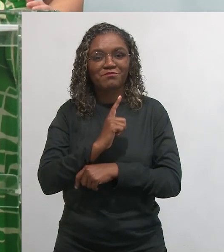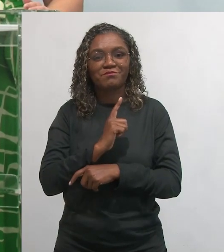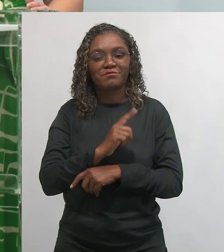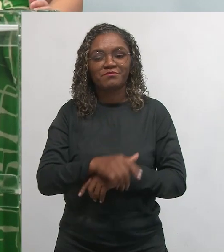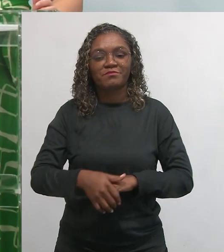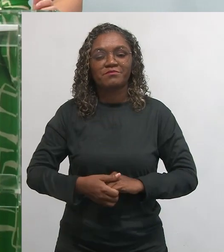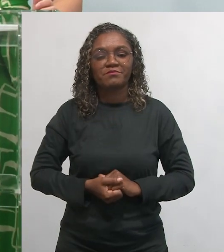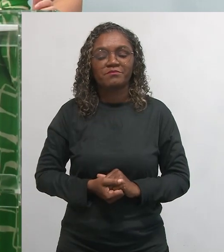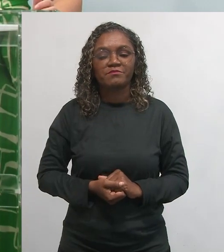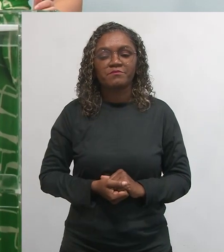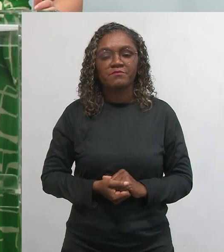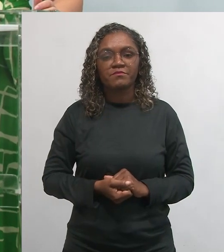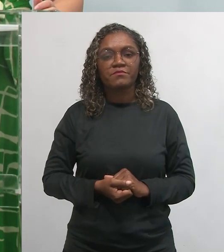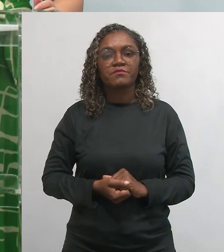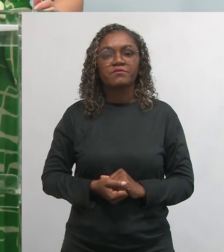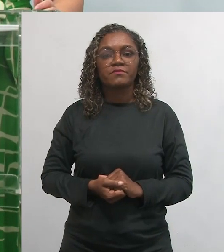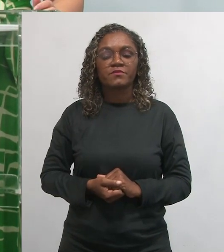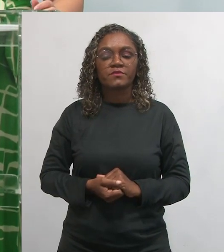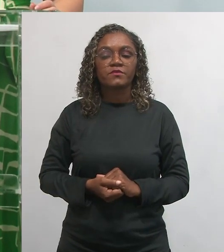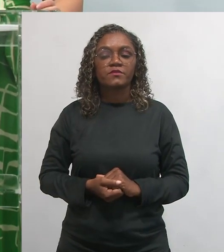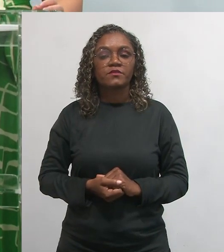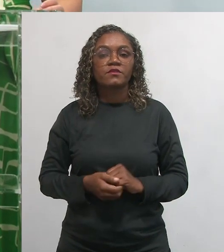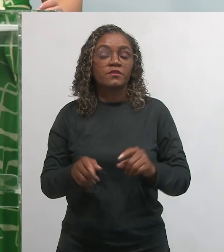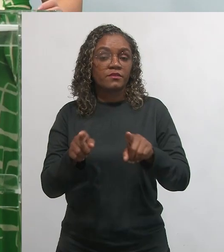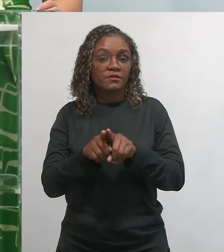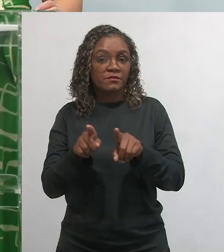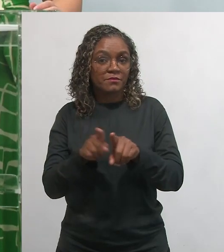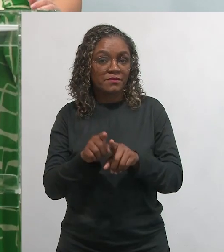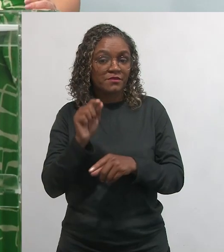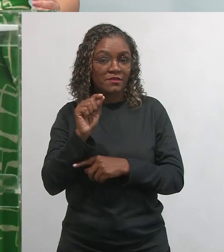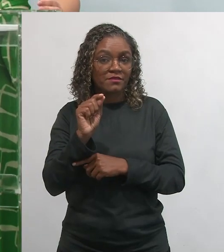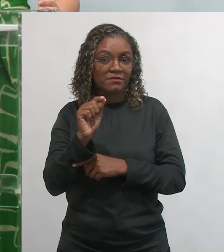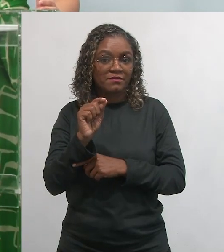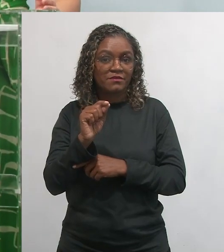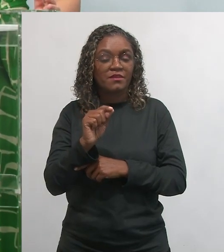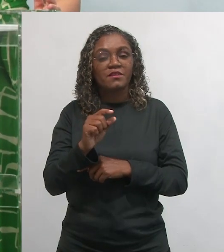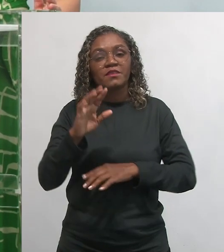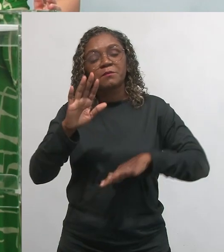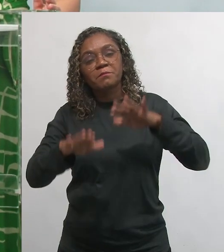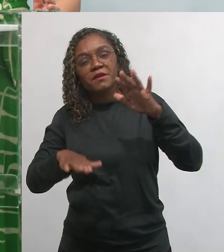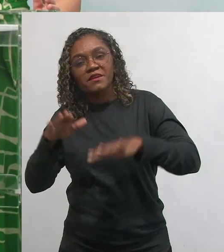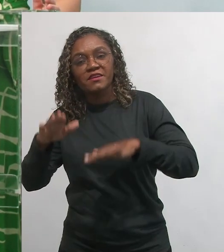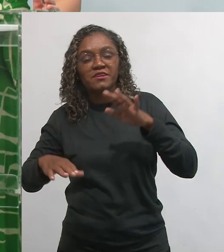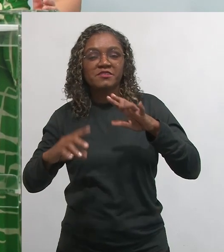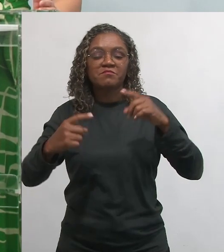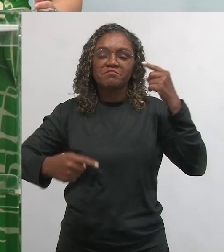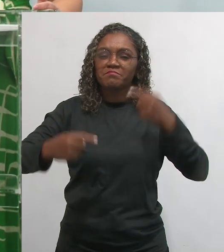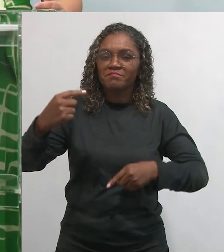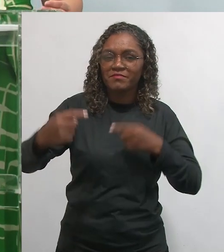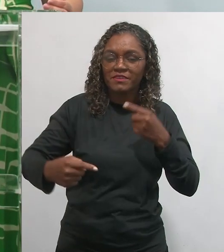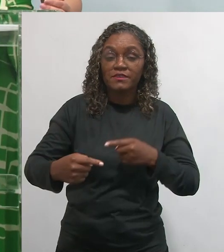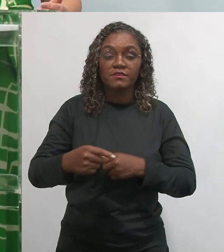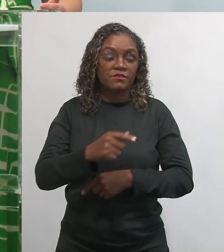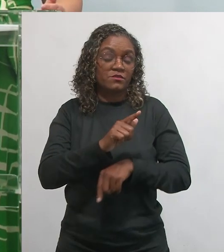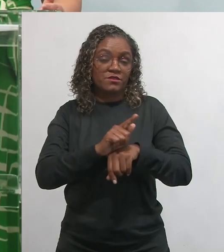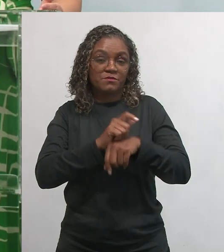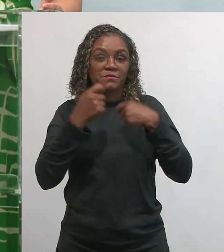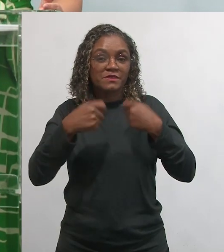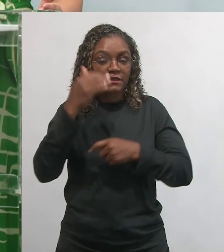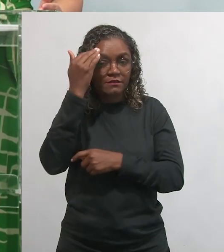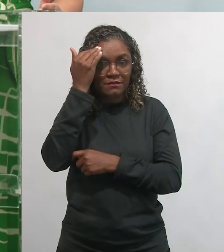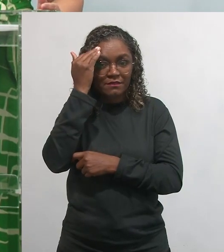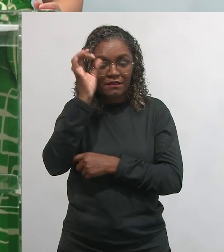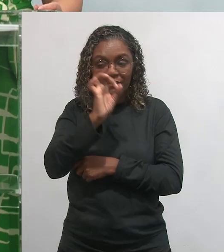básica, nós temos a figura do gestor, que, além de tudo, lida com geração de conflitos. Ele